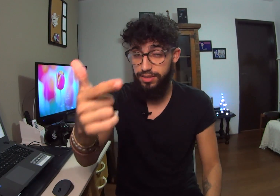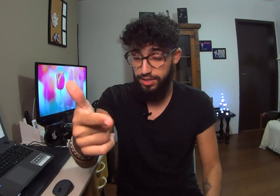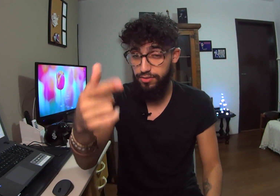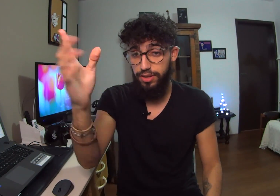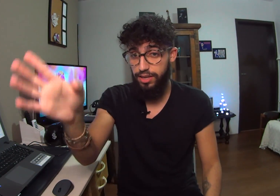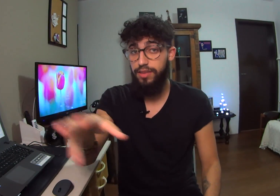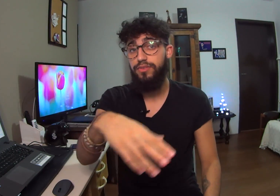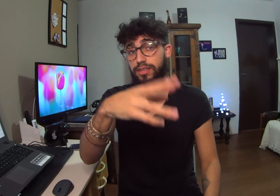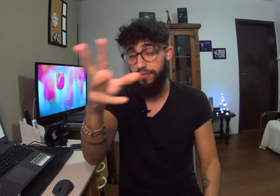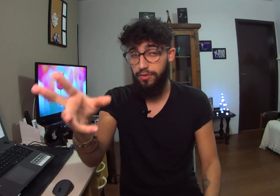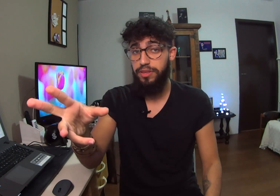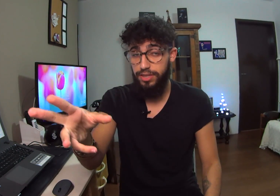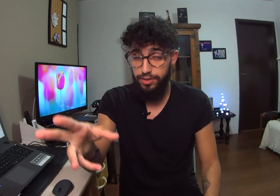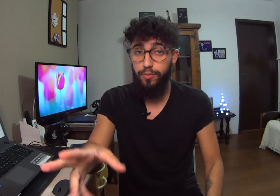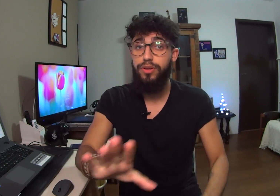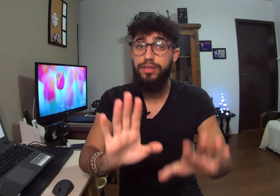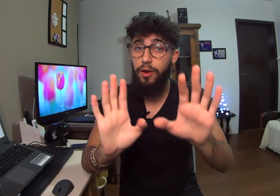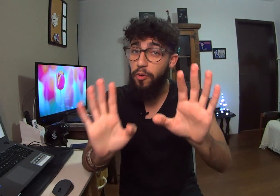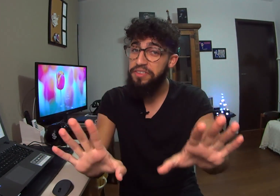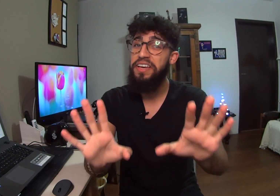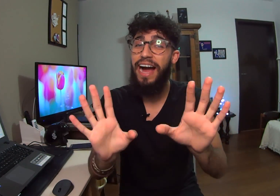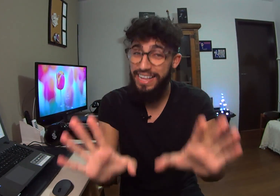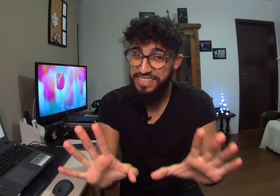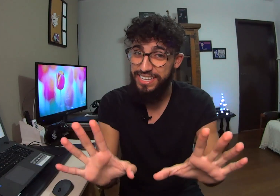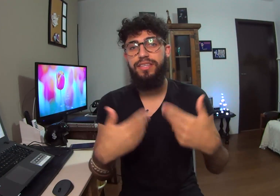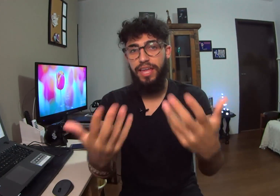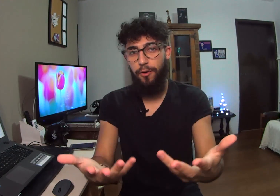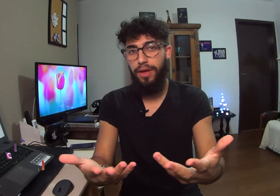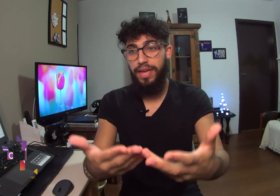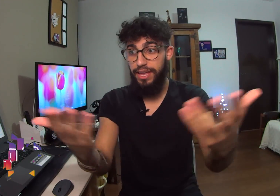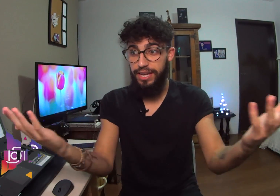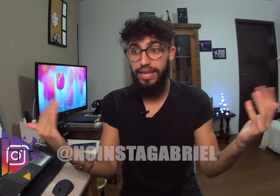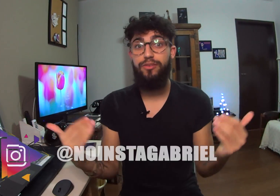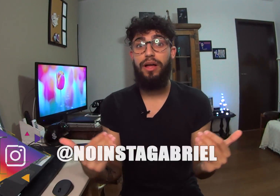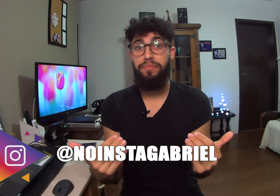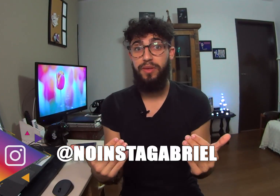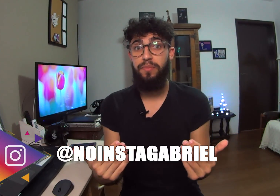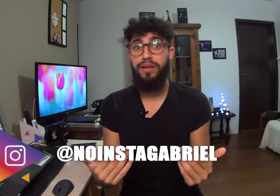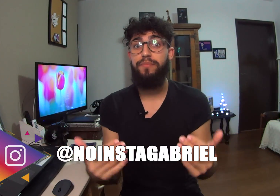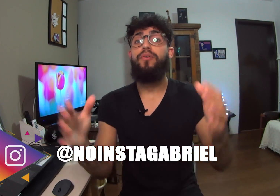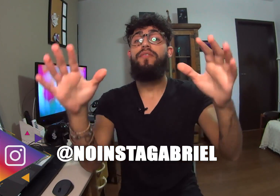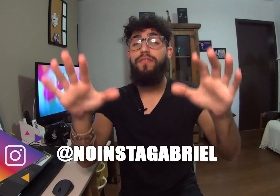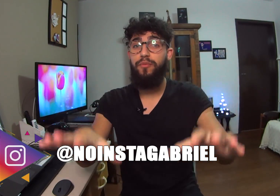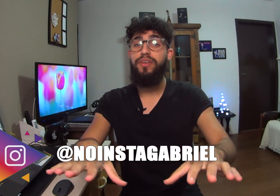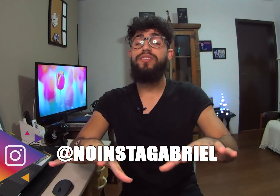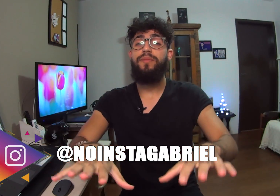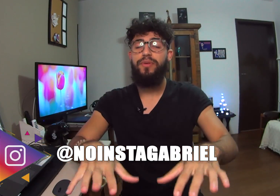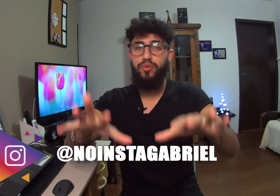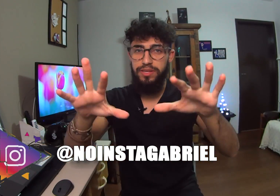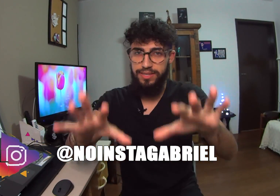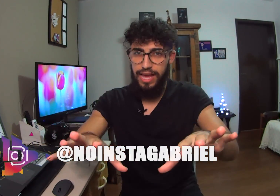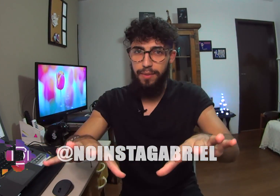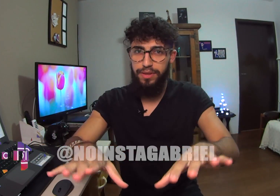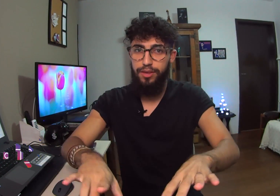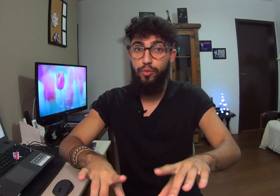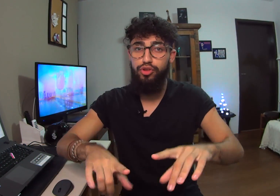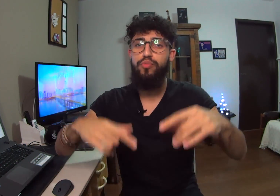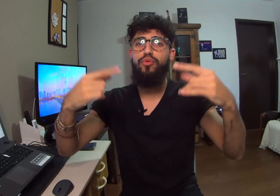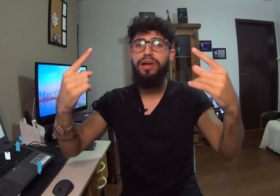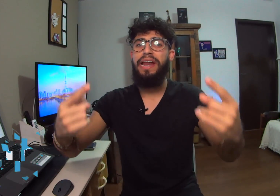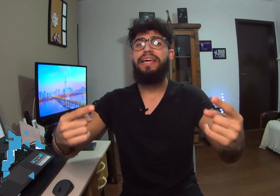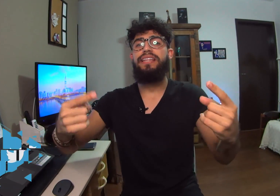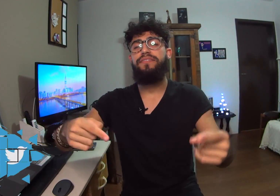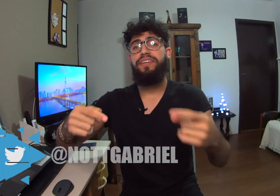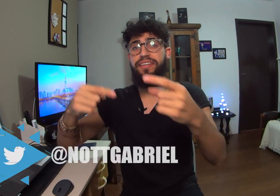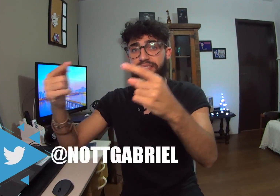você tá visitando aí, que você tá frequentando, porque tem coisa errada. Se tem alguém aí lendo a Bíblia, provavelmente essa pessoa sabe que o